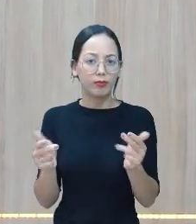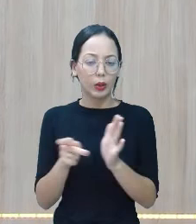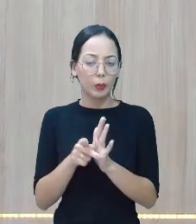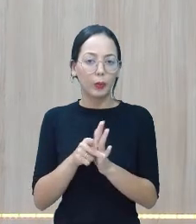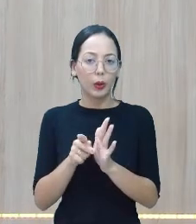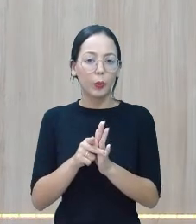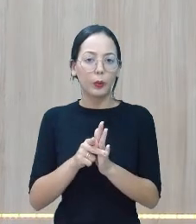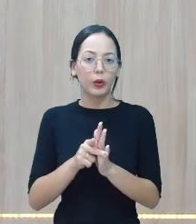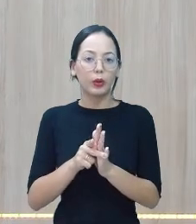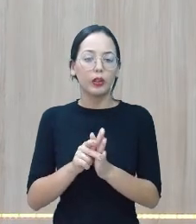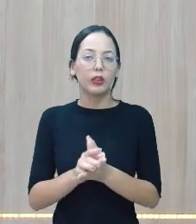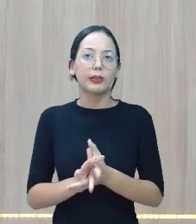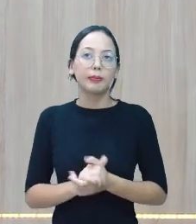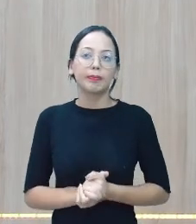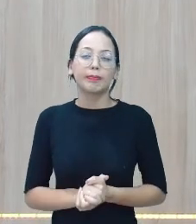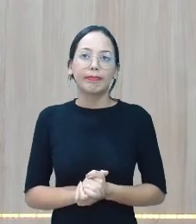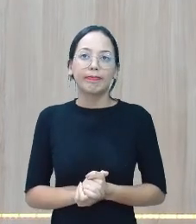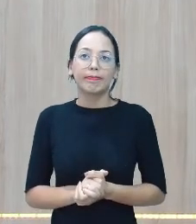para